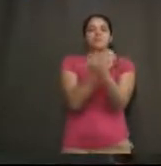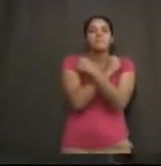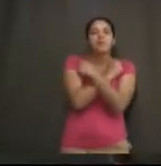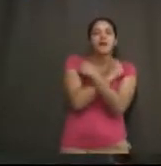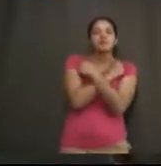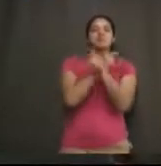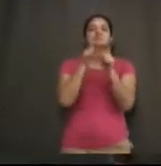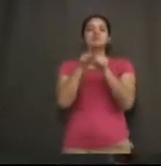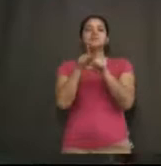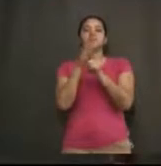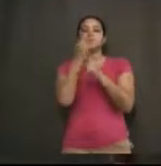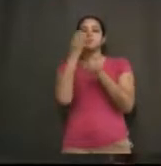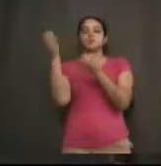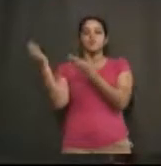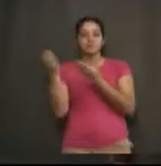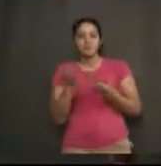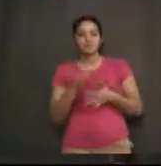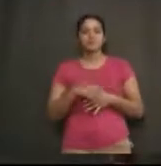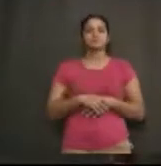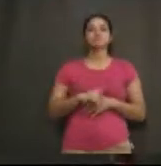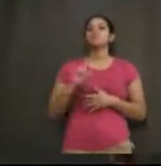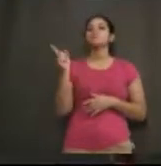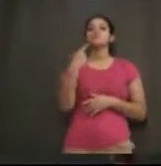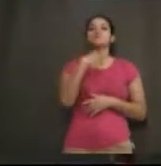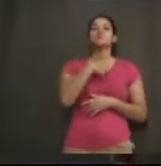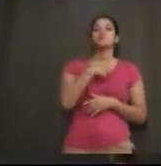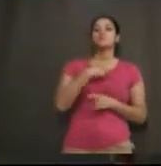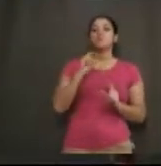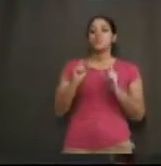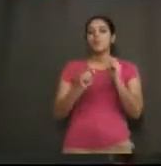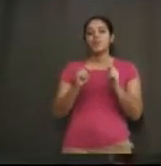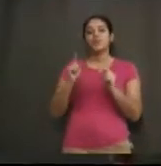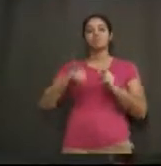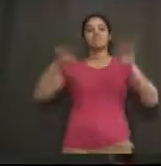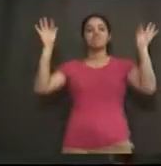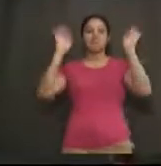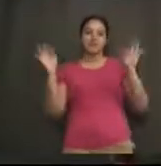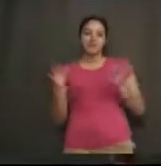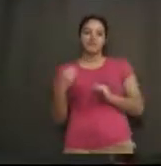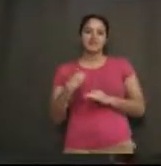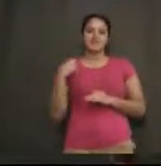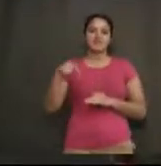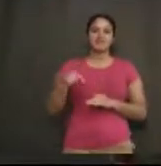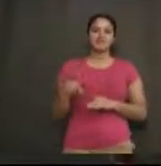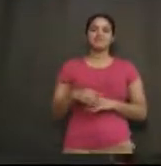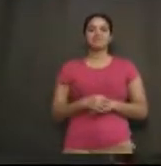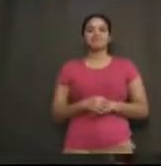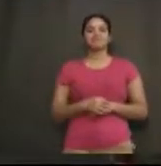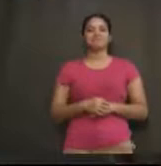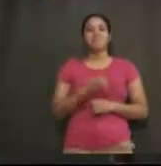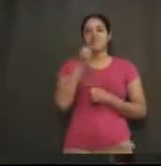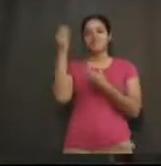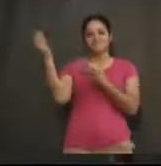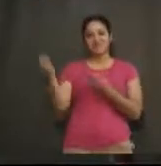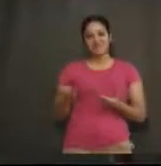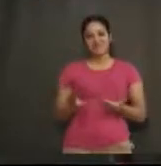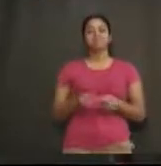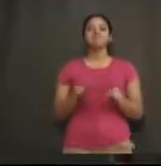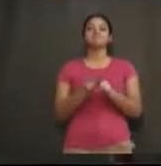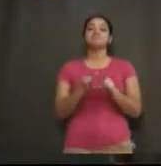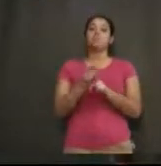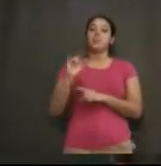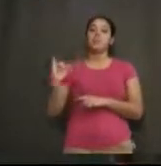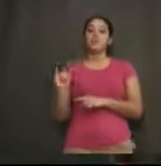boas-vindas. Estamos muito contentes de tê-los aqui. Sintam-se em casa. Aproveito,